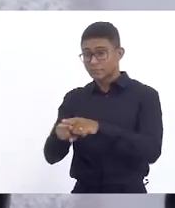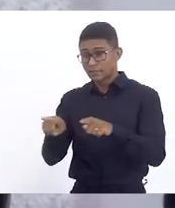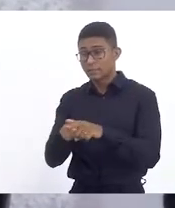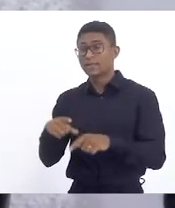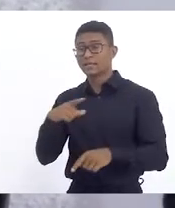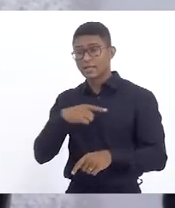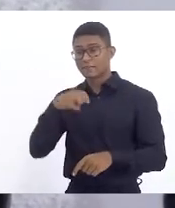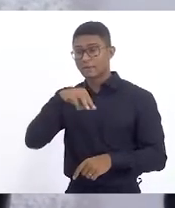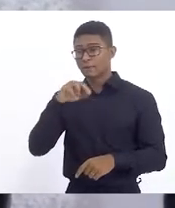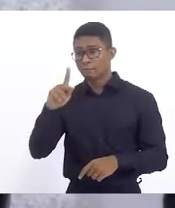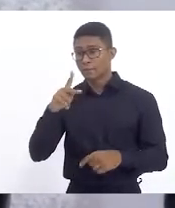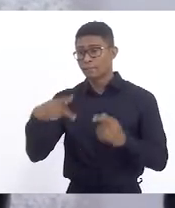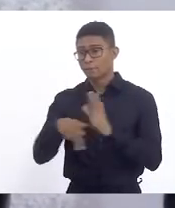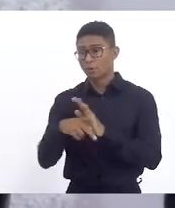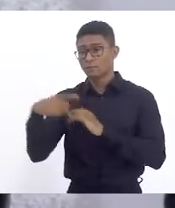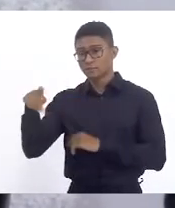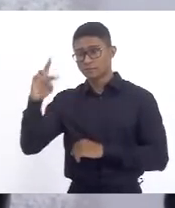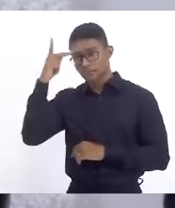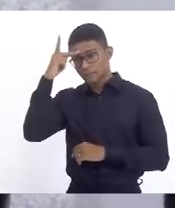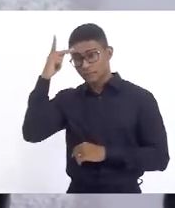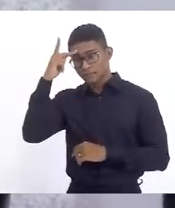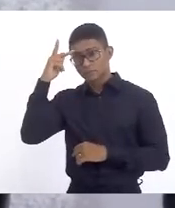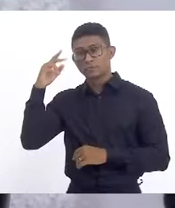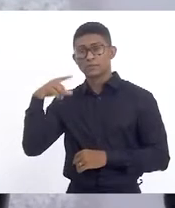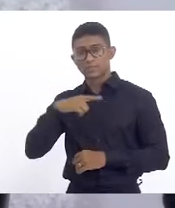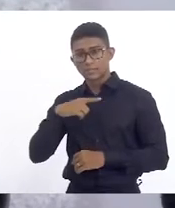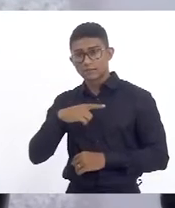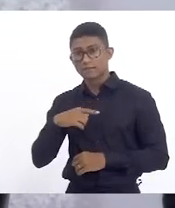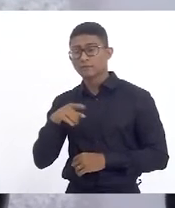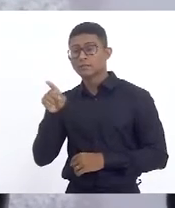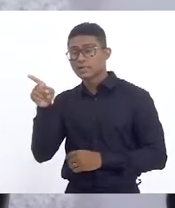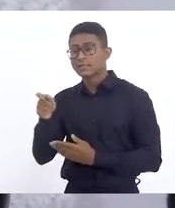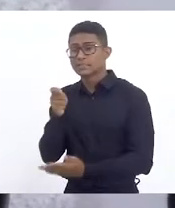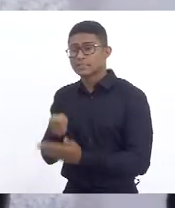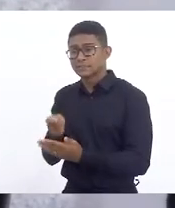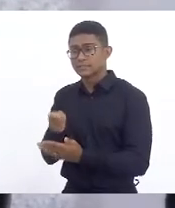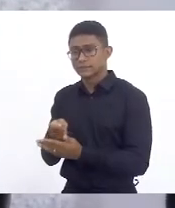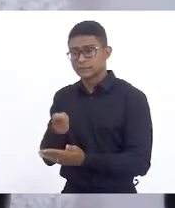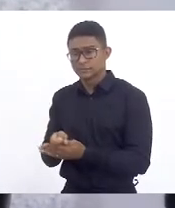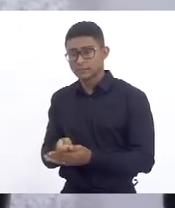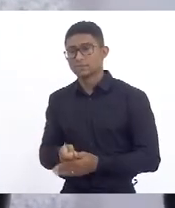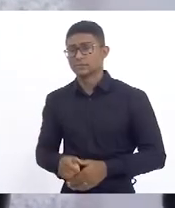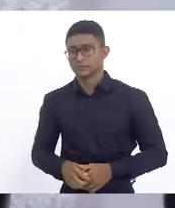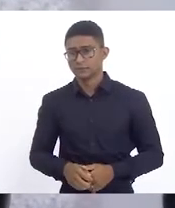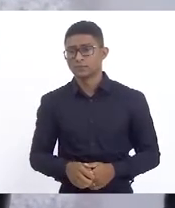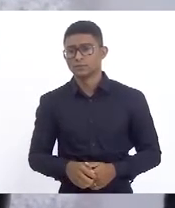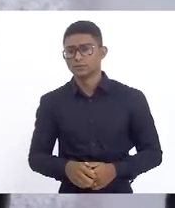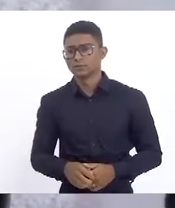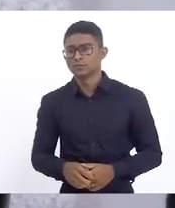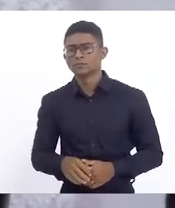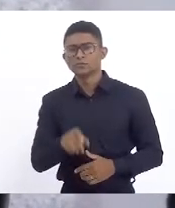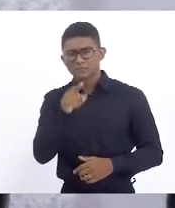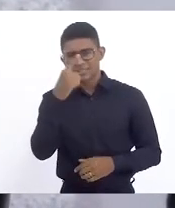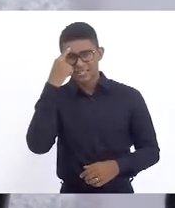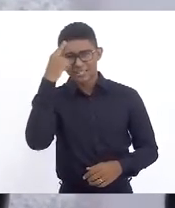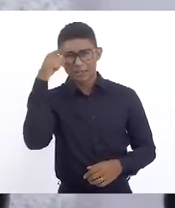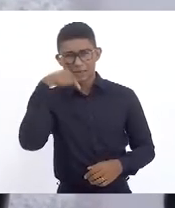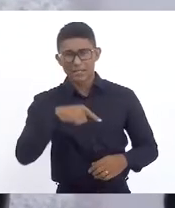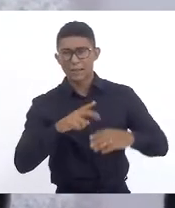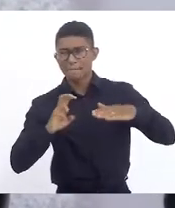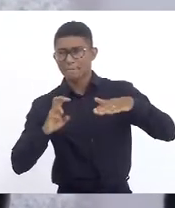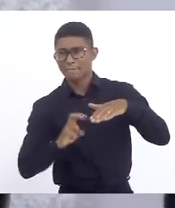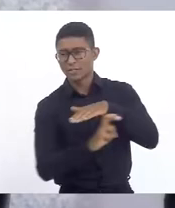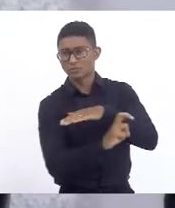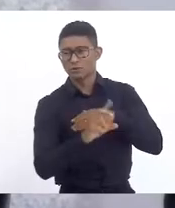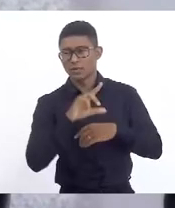juntamente com o Ministério Público de São Paulo, e que foi exigido o EIA-RIMA, deputado Luiz Paulo. O senhor lembra, né, que na questão da linha 4 do metrô, o